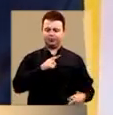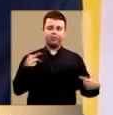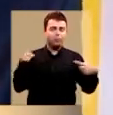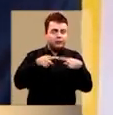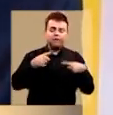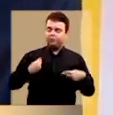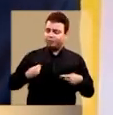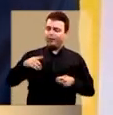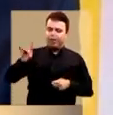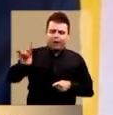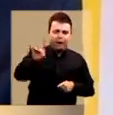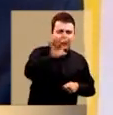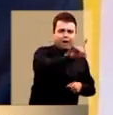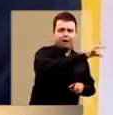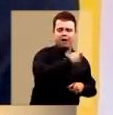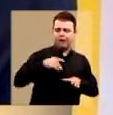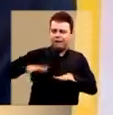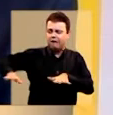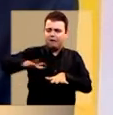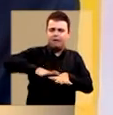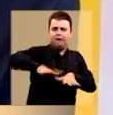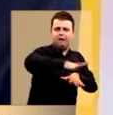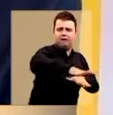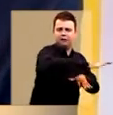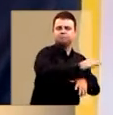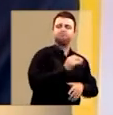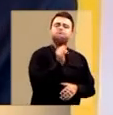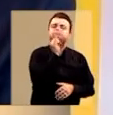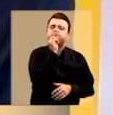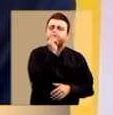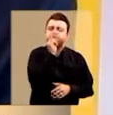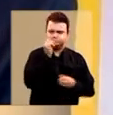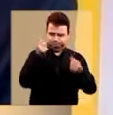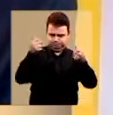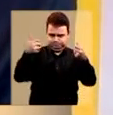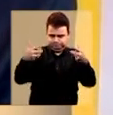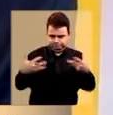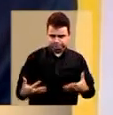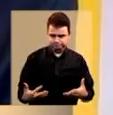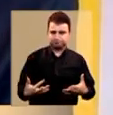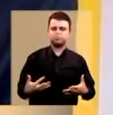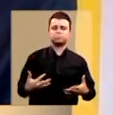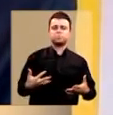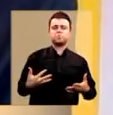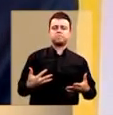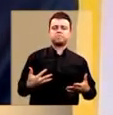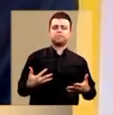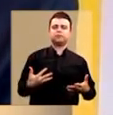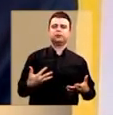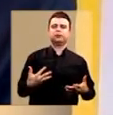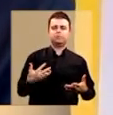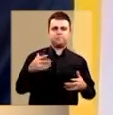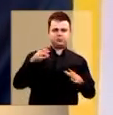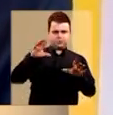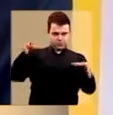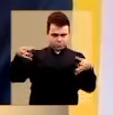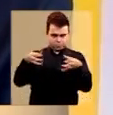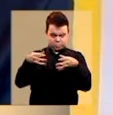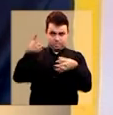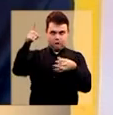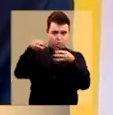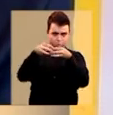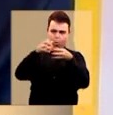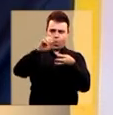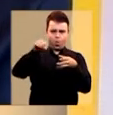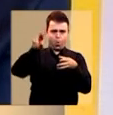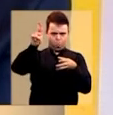permeia todas as dimensões da vida da população negra. Se nós pegarmos, por exemplo, a última visita de experts de direitos humanos